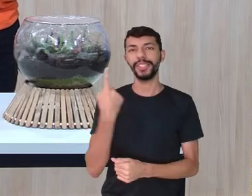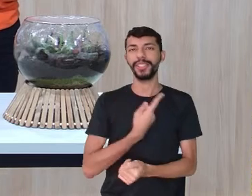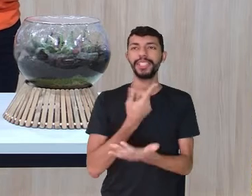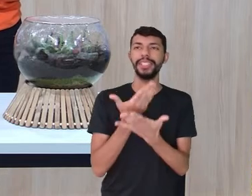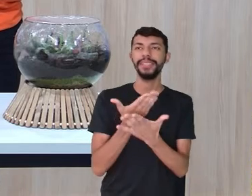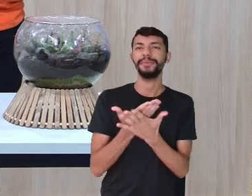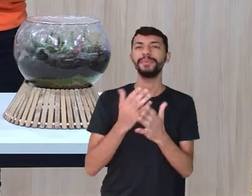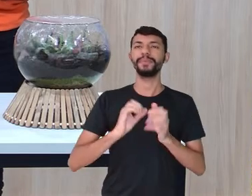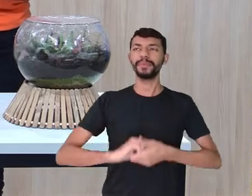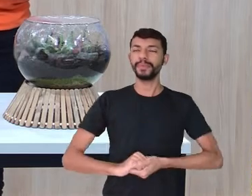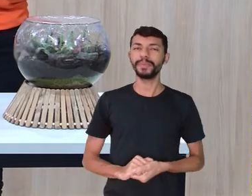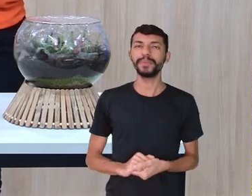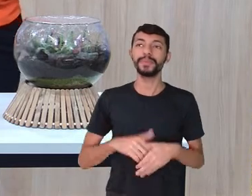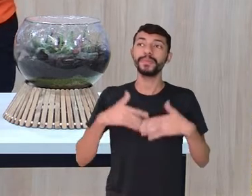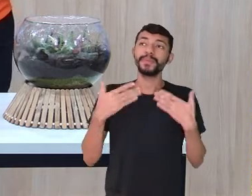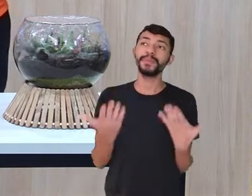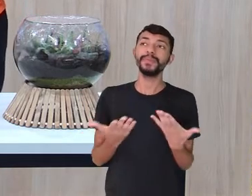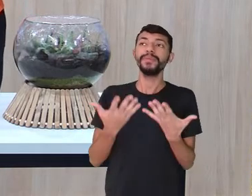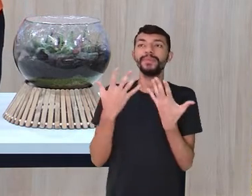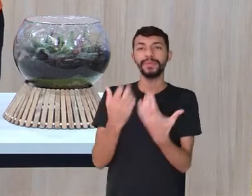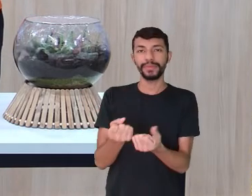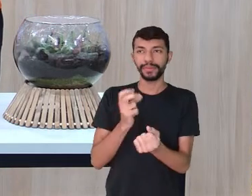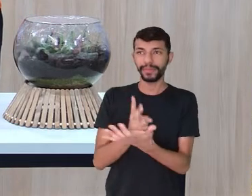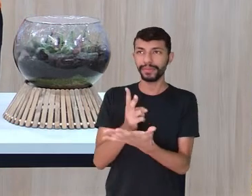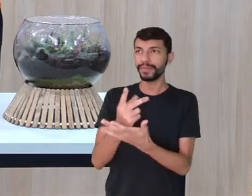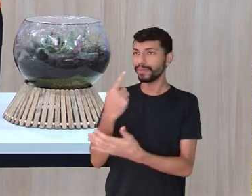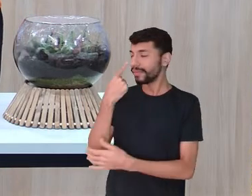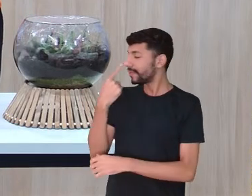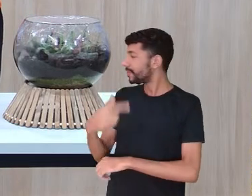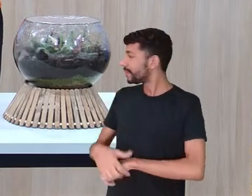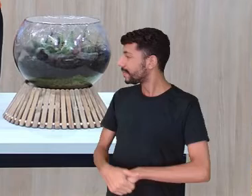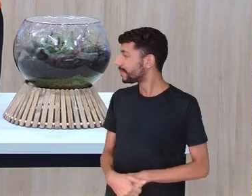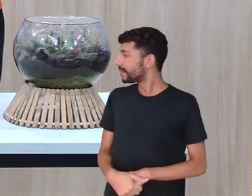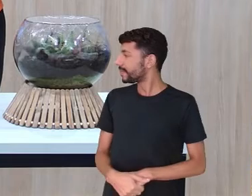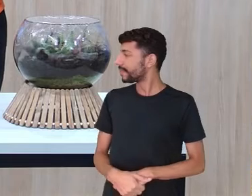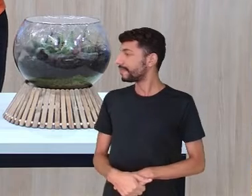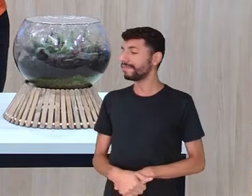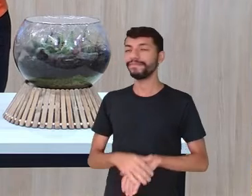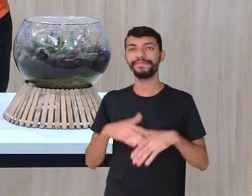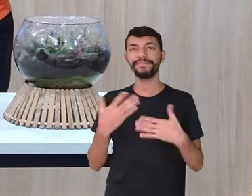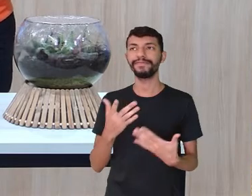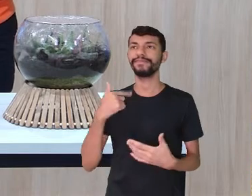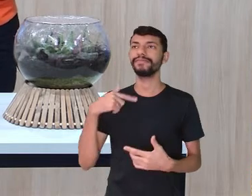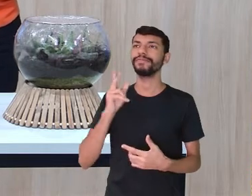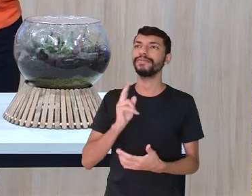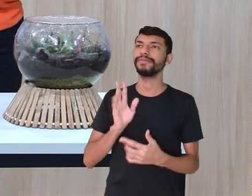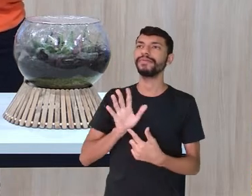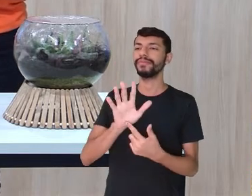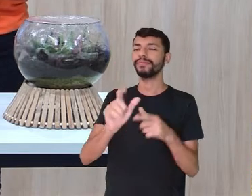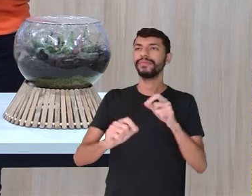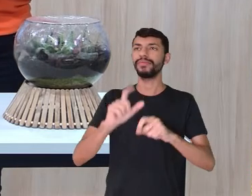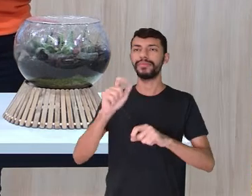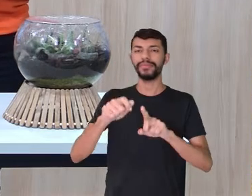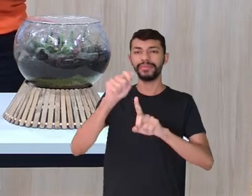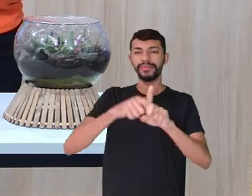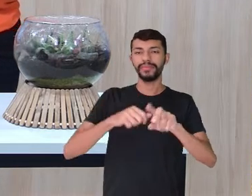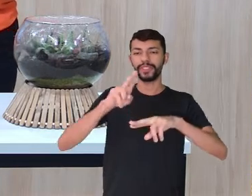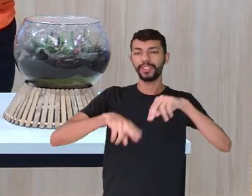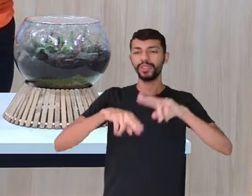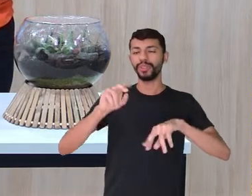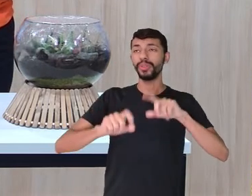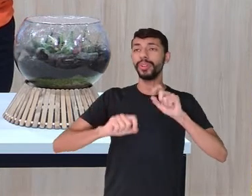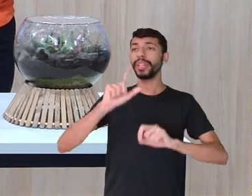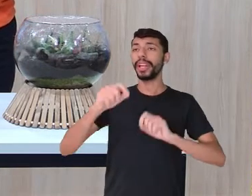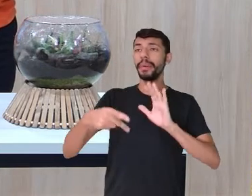nossa aula. Então, vamos lá. Como sempre, nós trazemos junho, um mês de